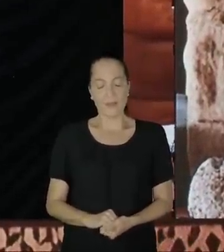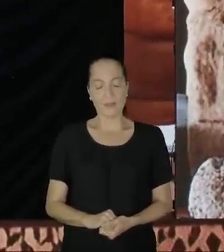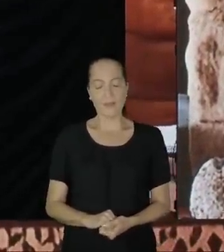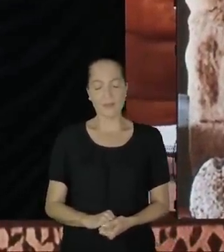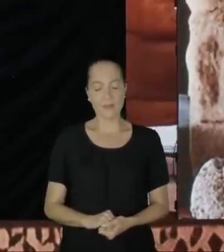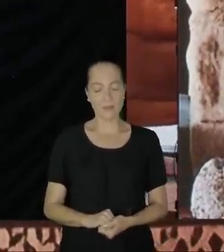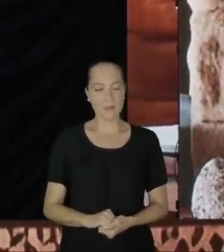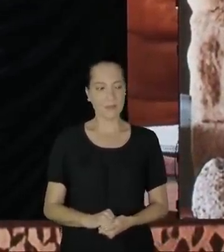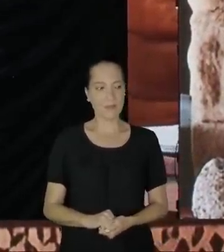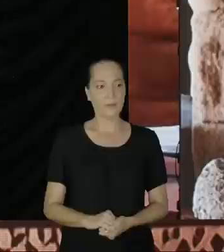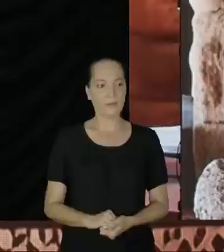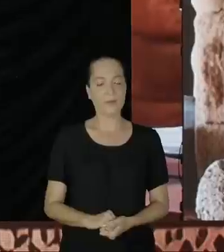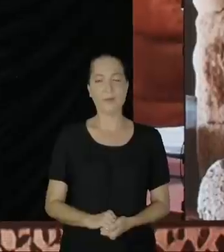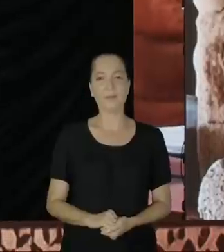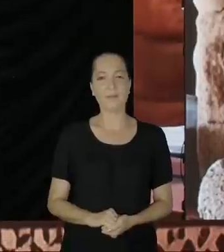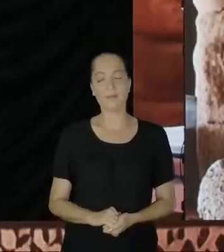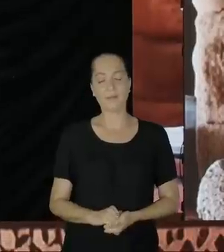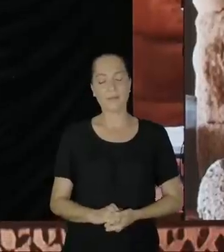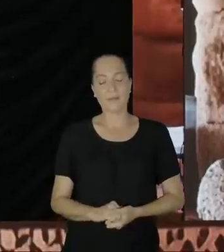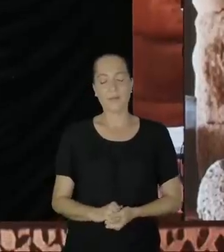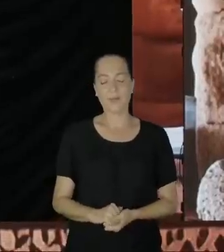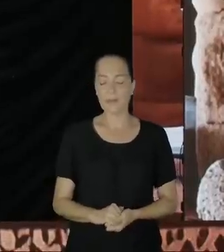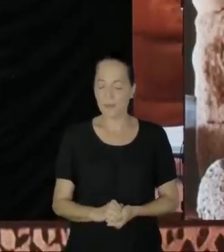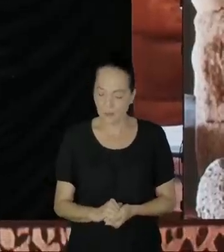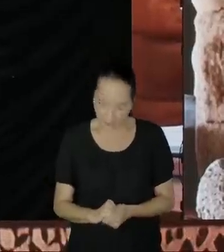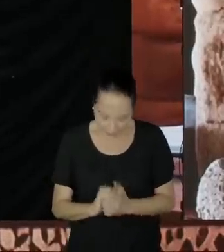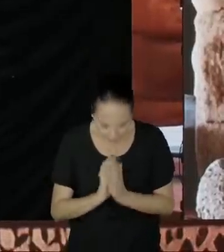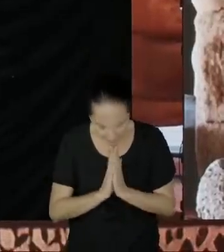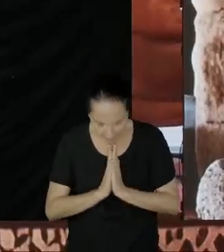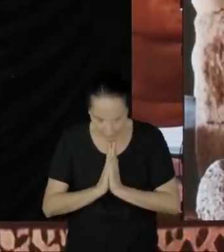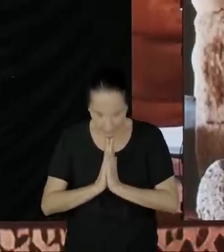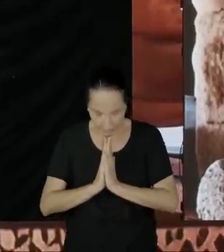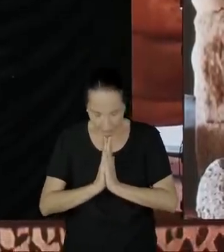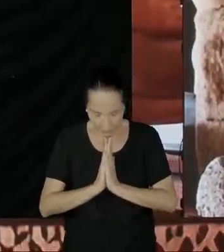Sim, te apoe,